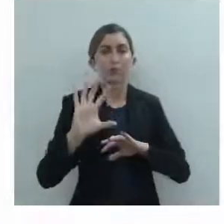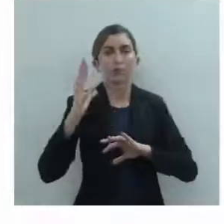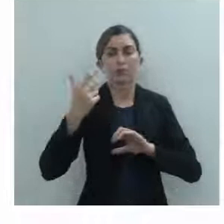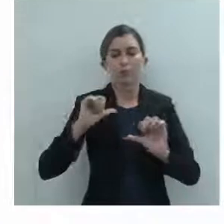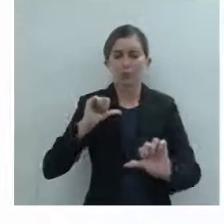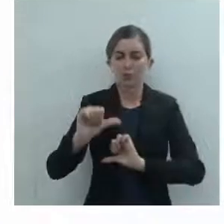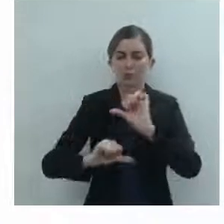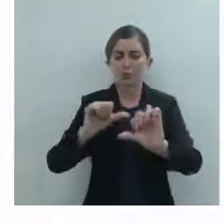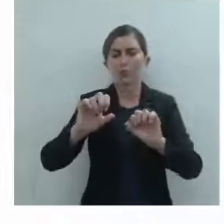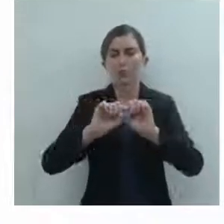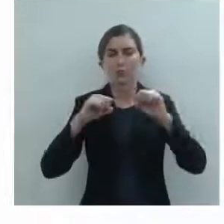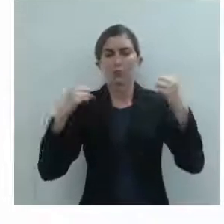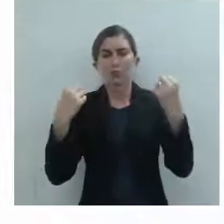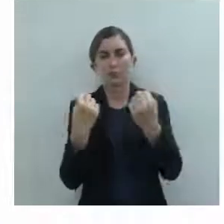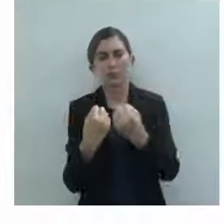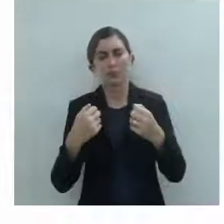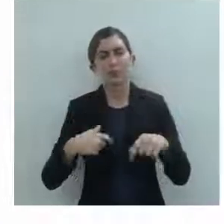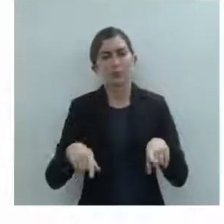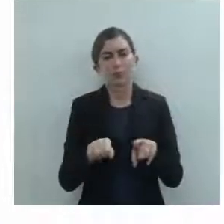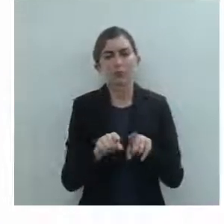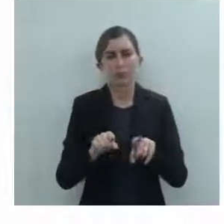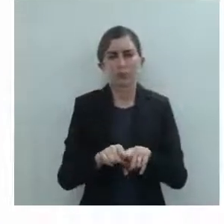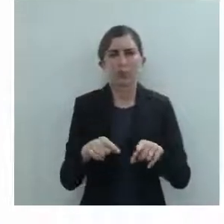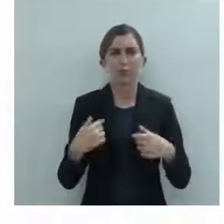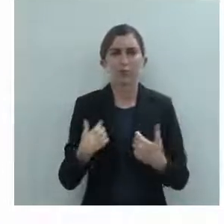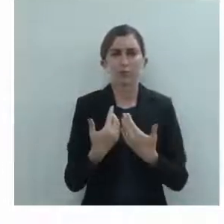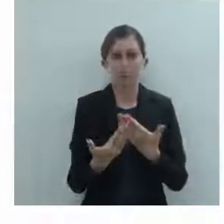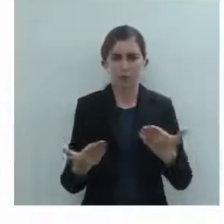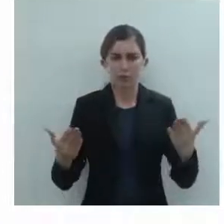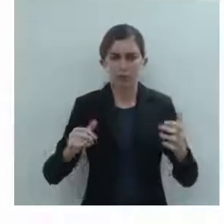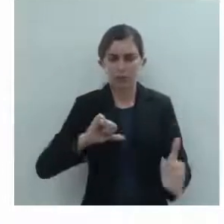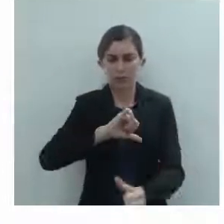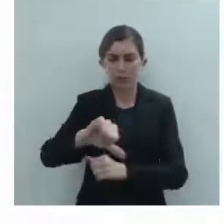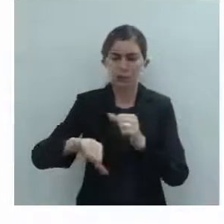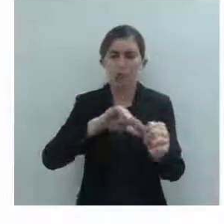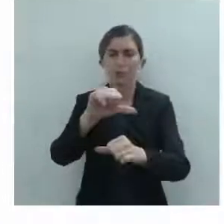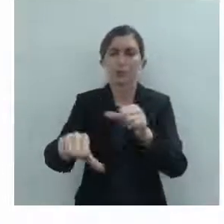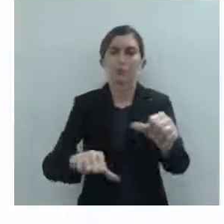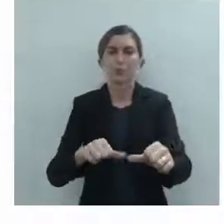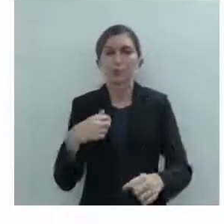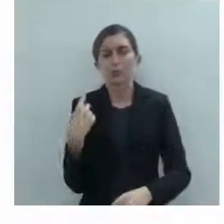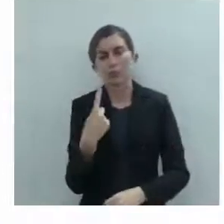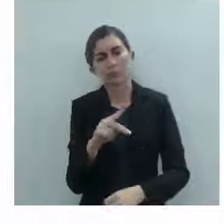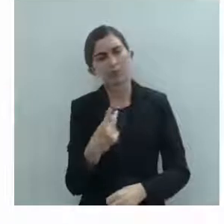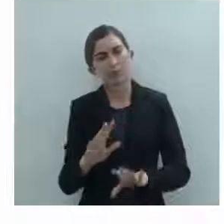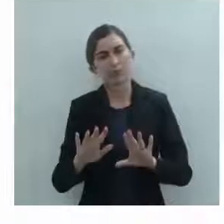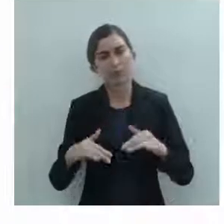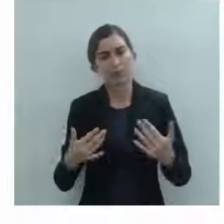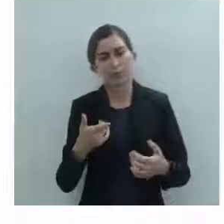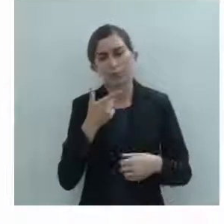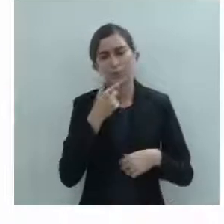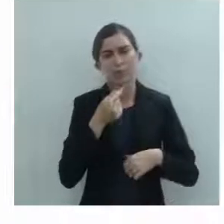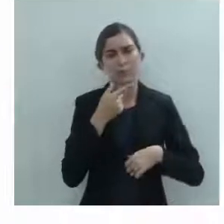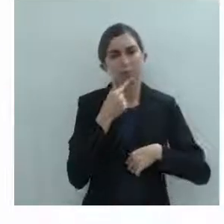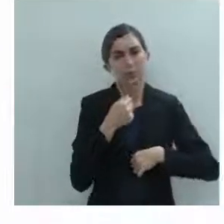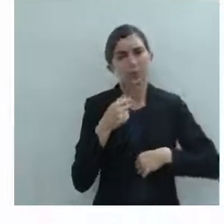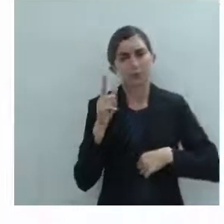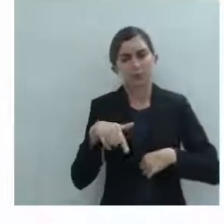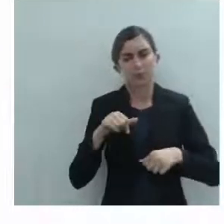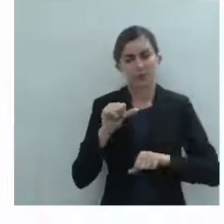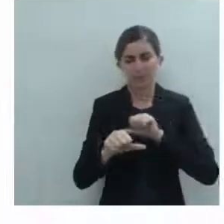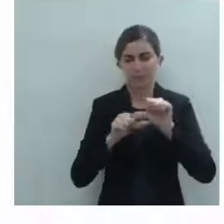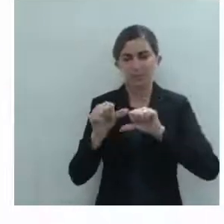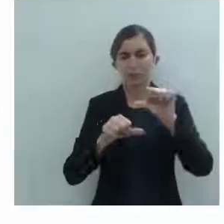mudanças sociais ao mesmo tempo em que são modificados por ela então homem é um agente